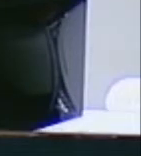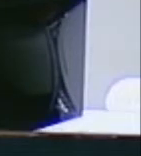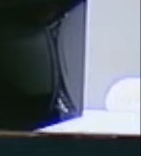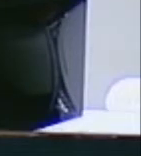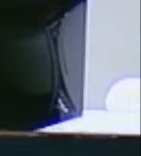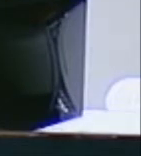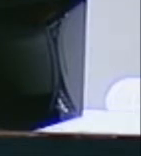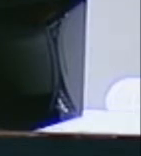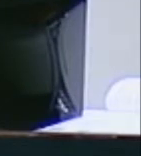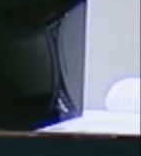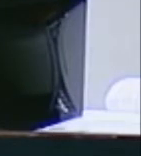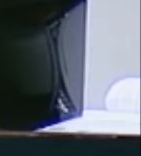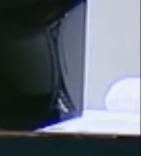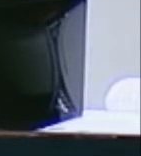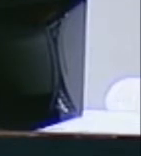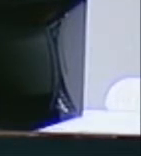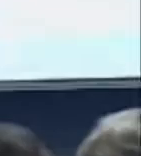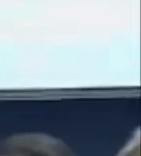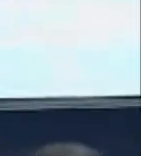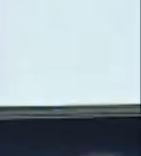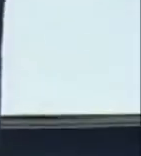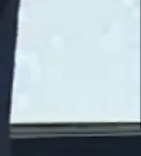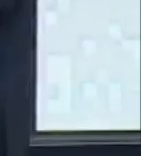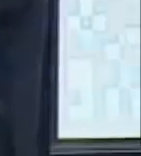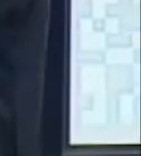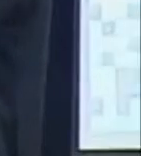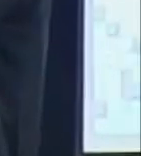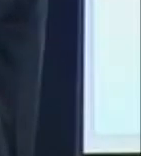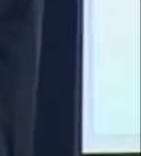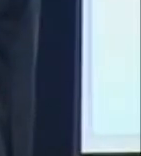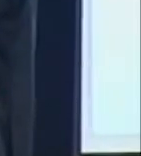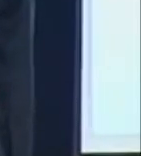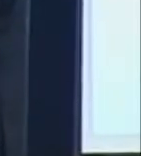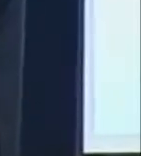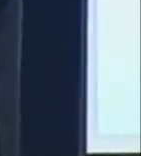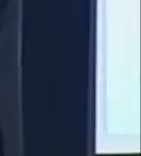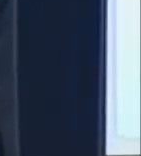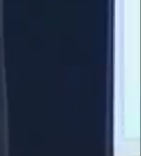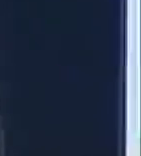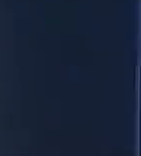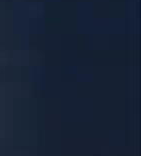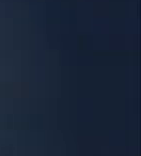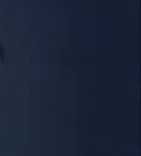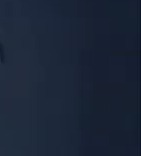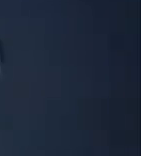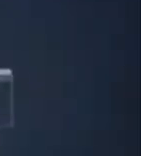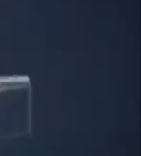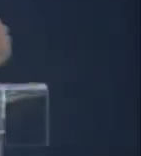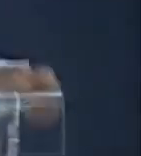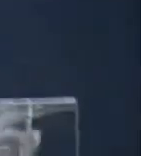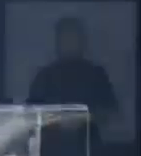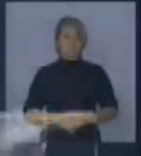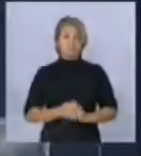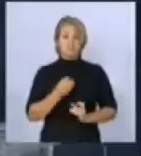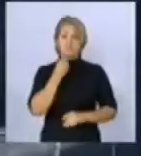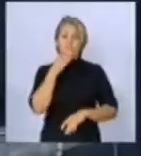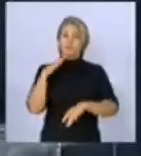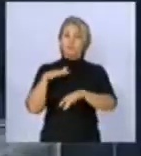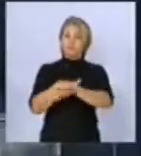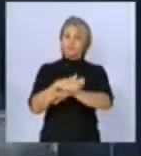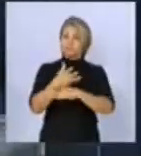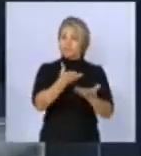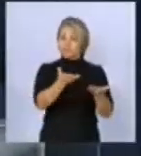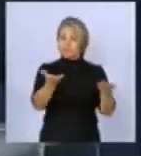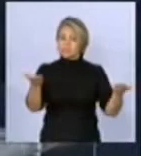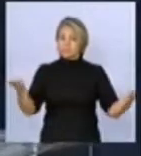E aí E aí Oi boa noite a todos